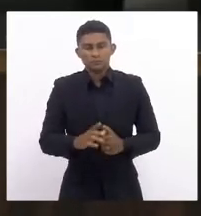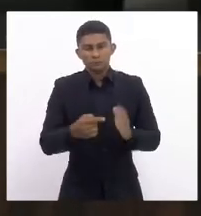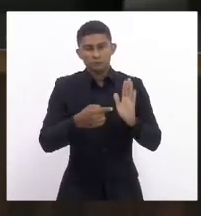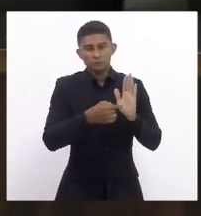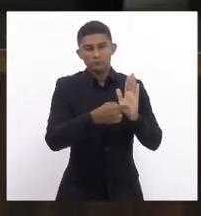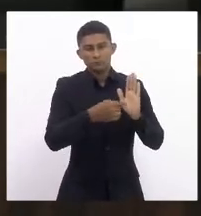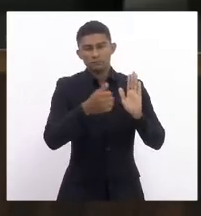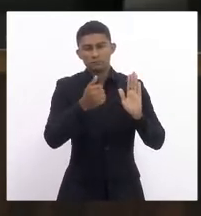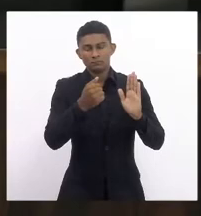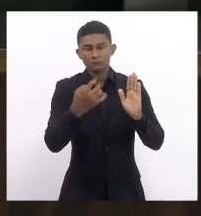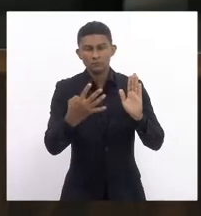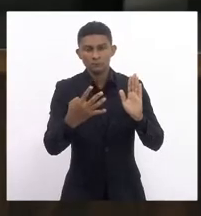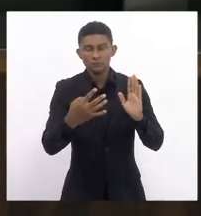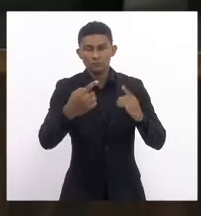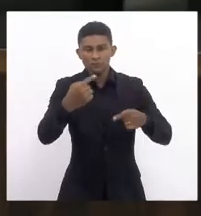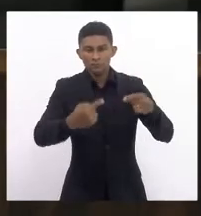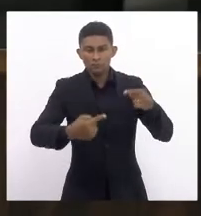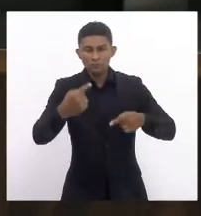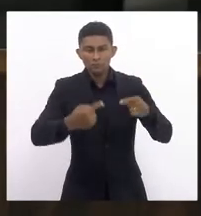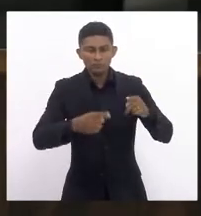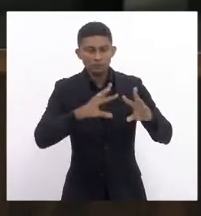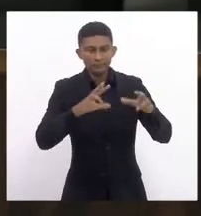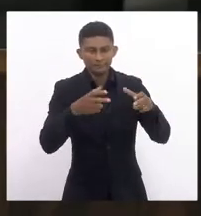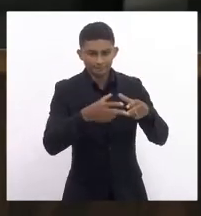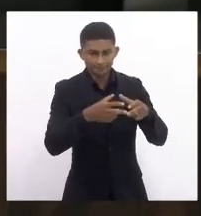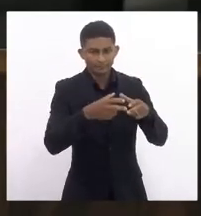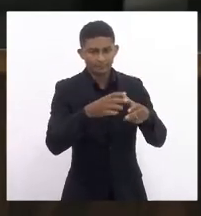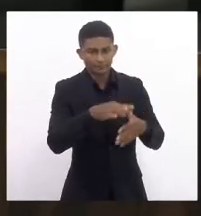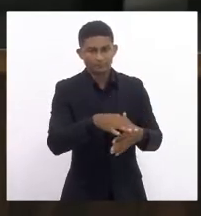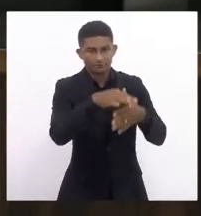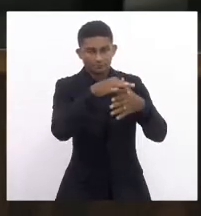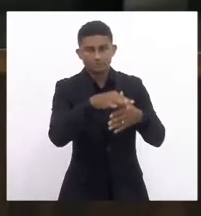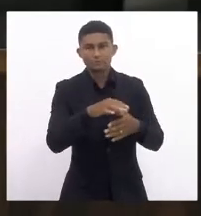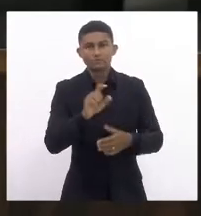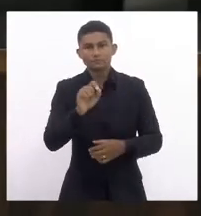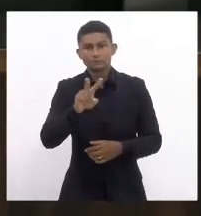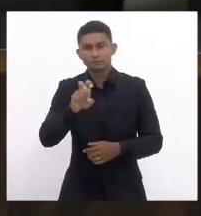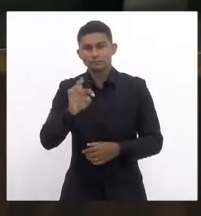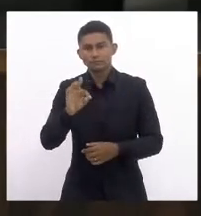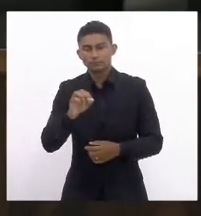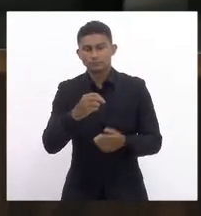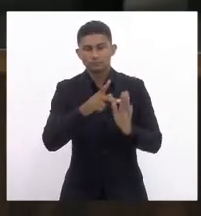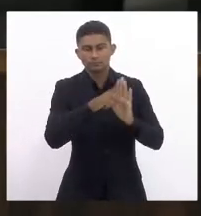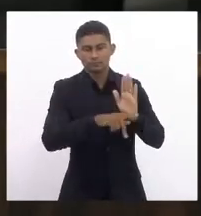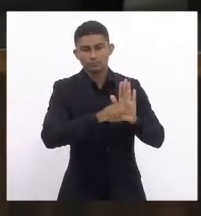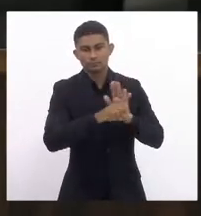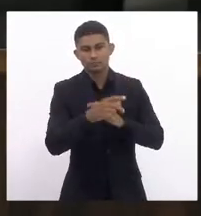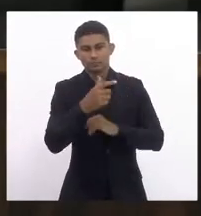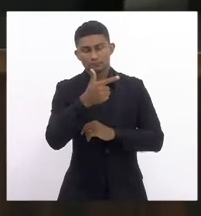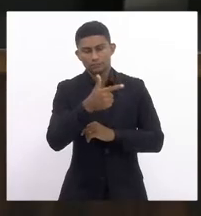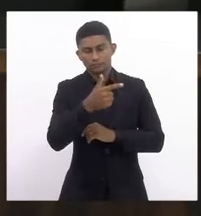14º da discussão do Colégio de Líderes, o primeiro da pauta do dia de hoje, veto total aposto ao projeto de lei